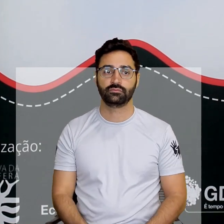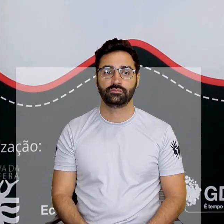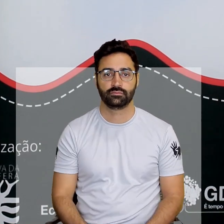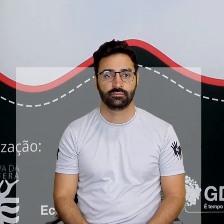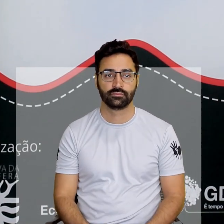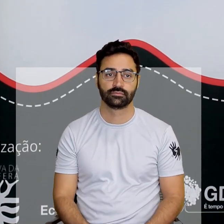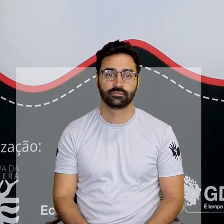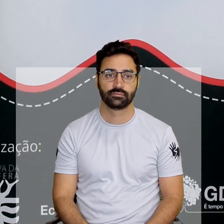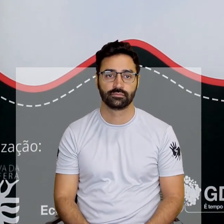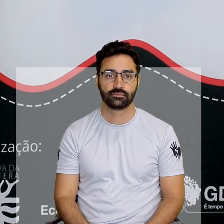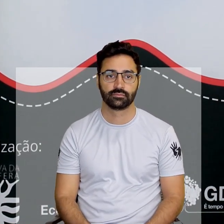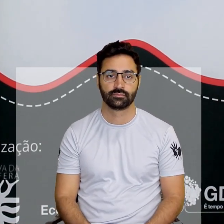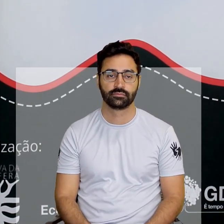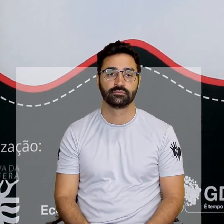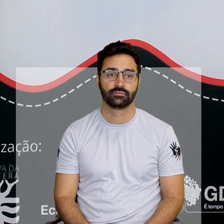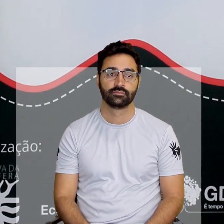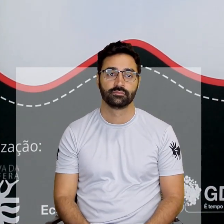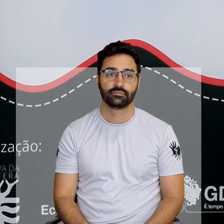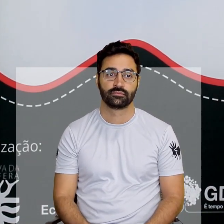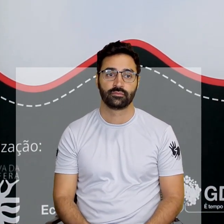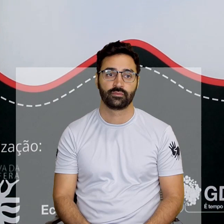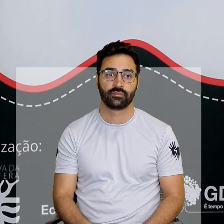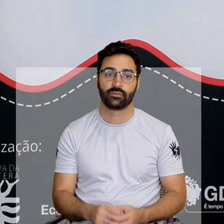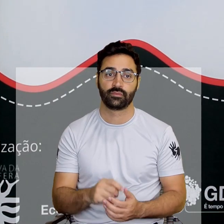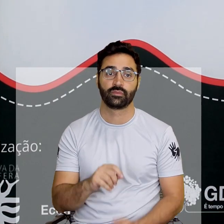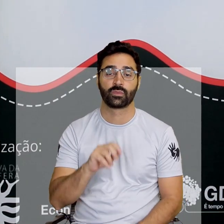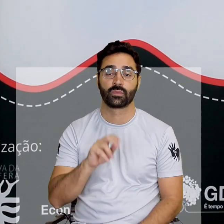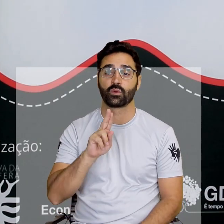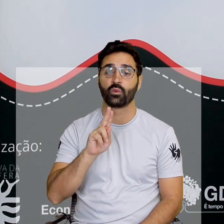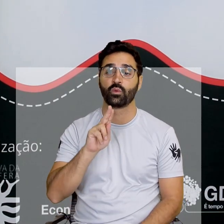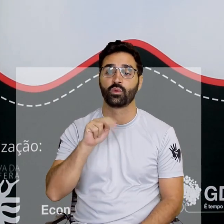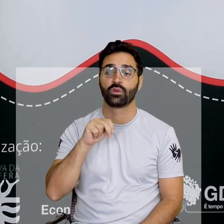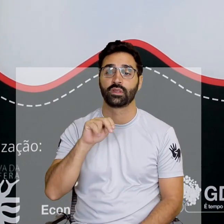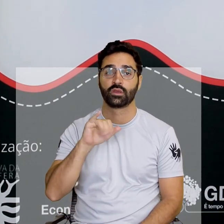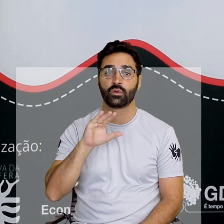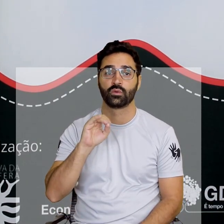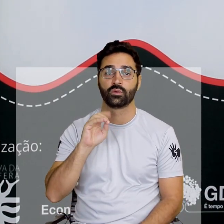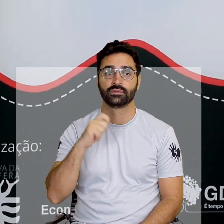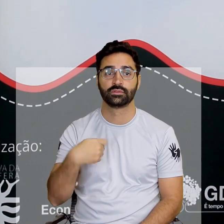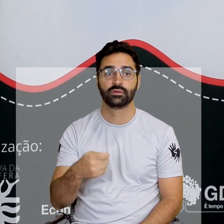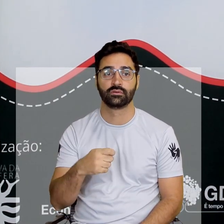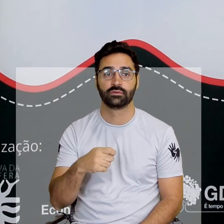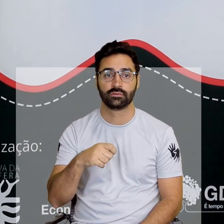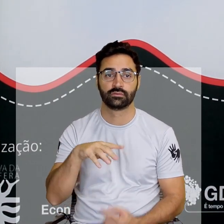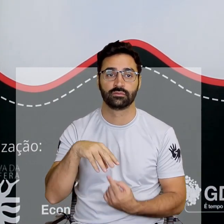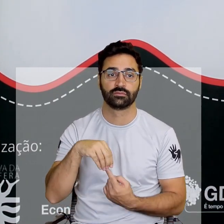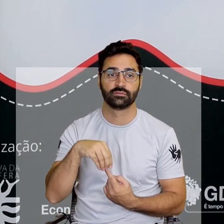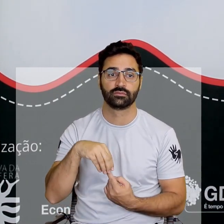sozinho. É diferente do único, né? Como é que é o único mesmo?